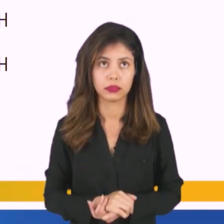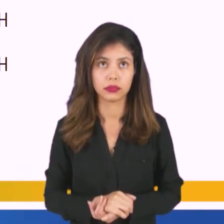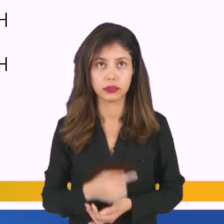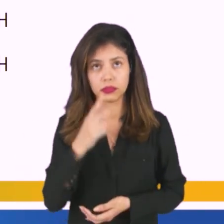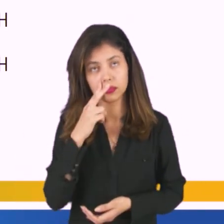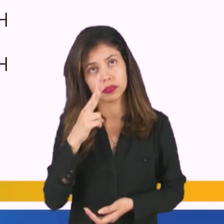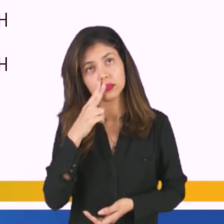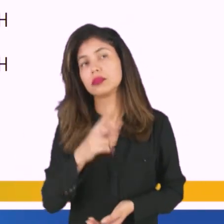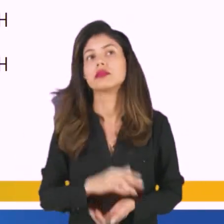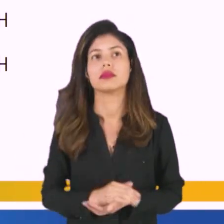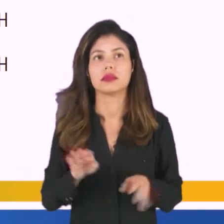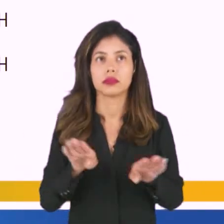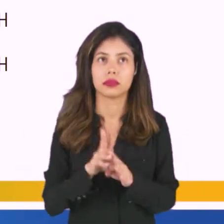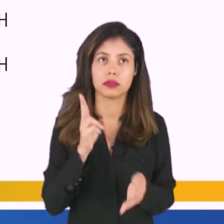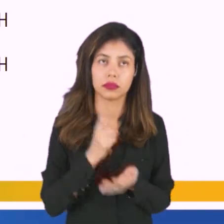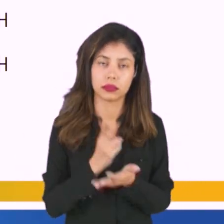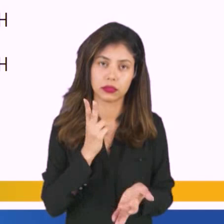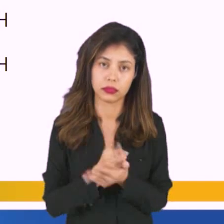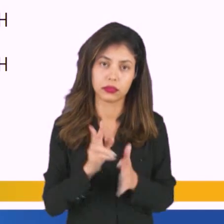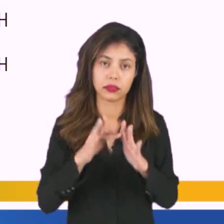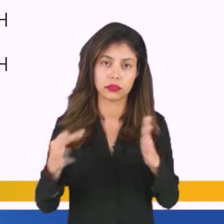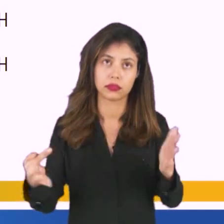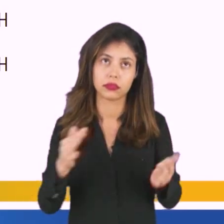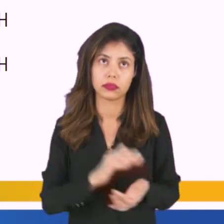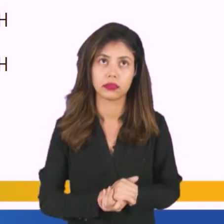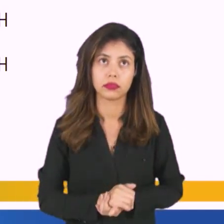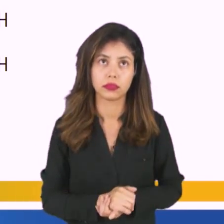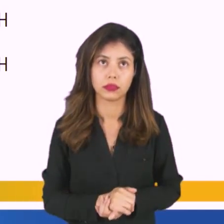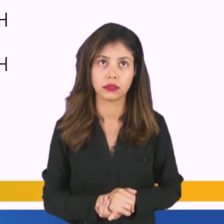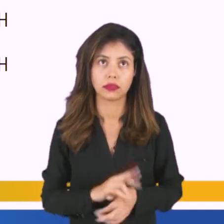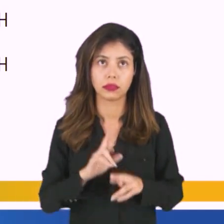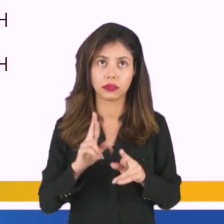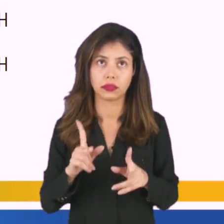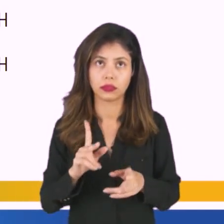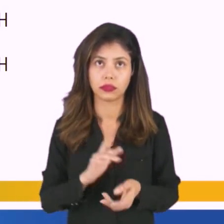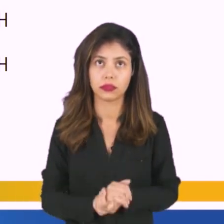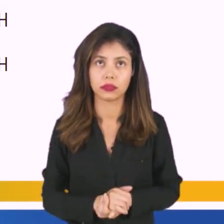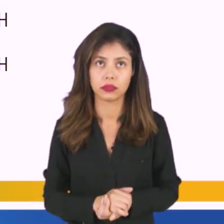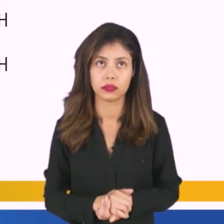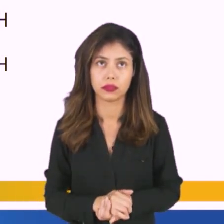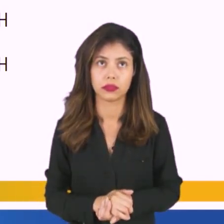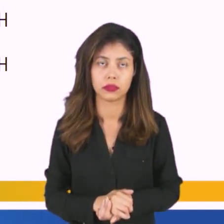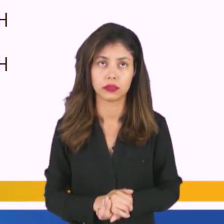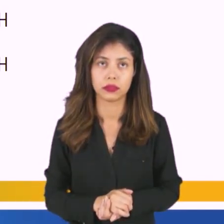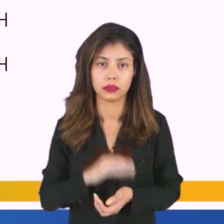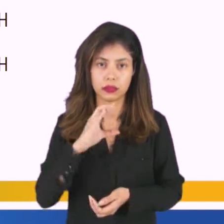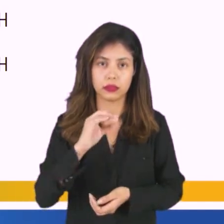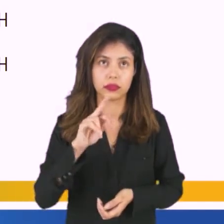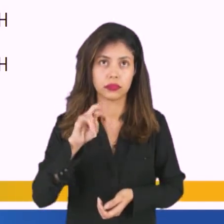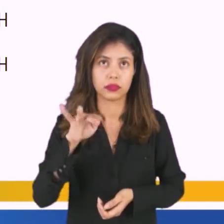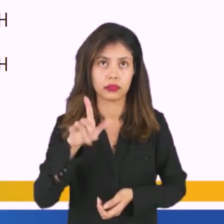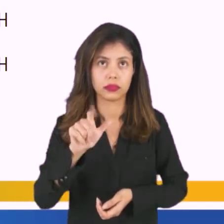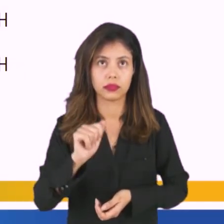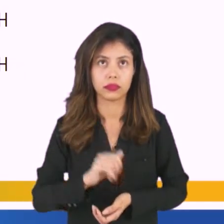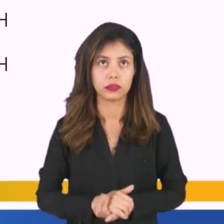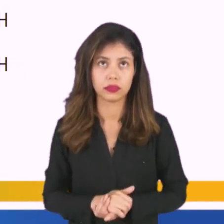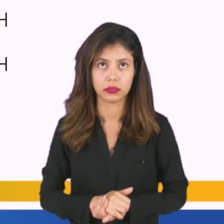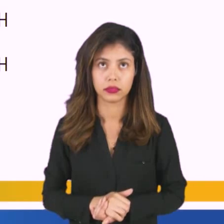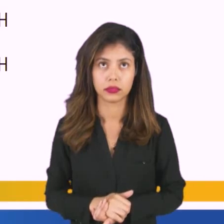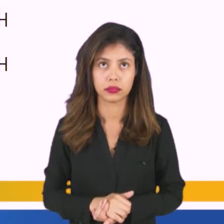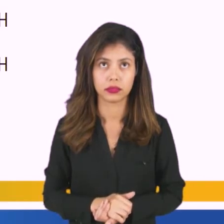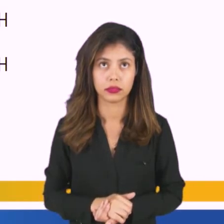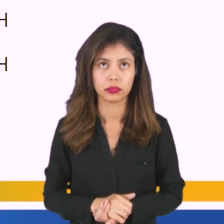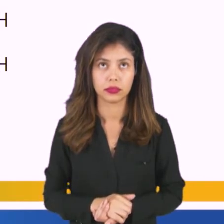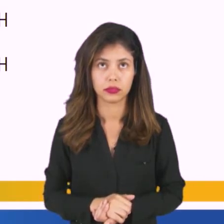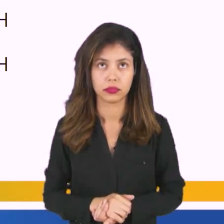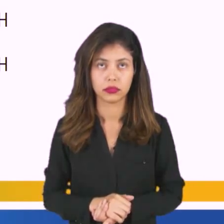têm a mesma fórmula molecular. A diferença aqui, ó, existe uma carbonila e aqui nós temos a presença